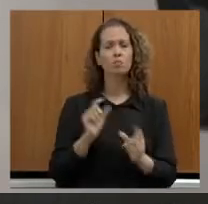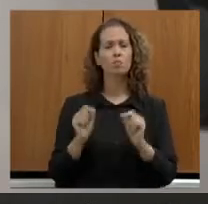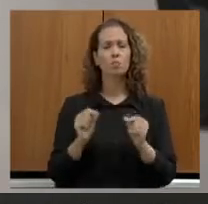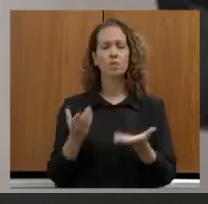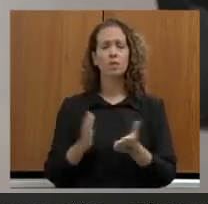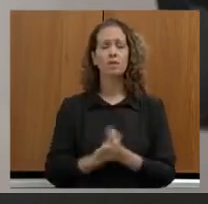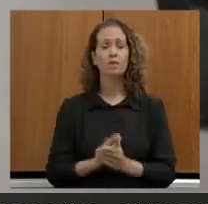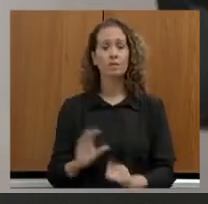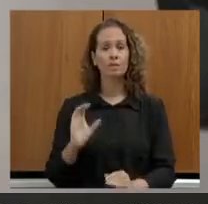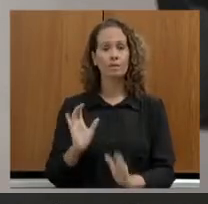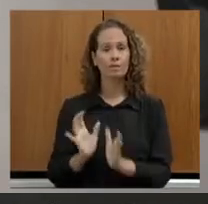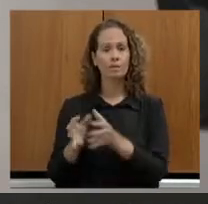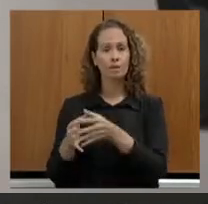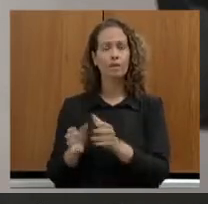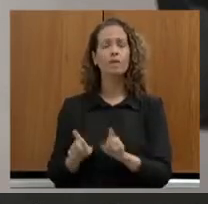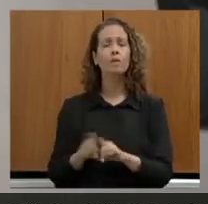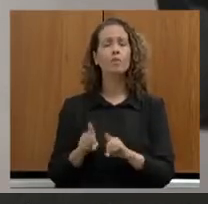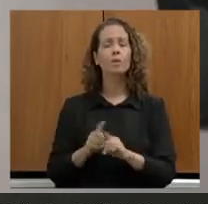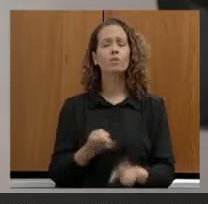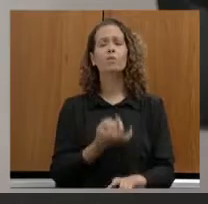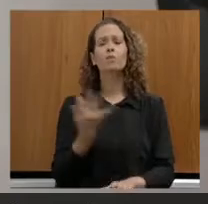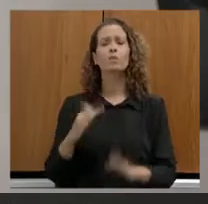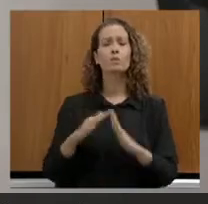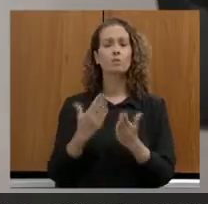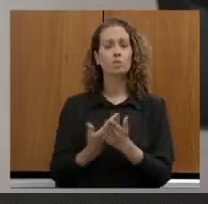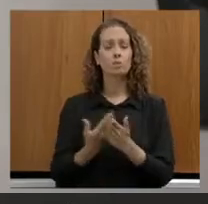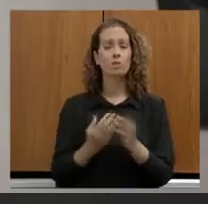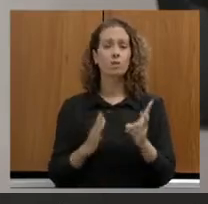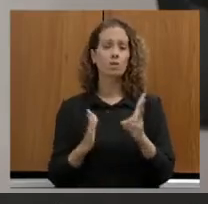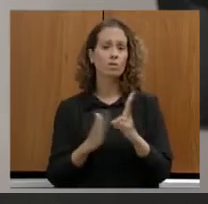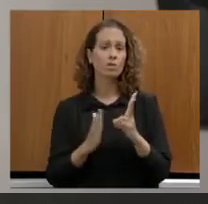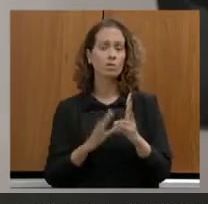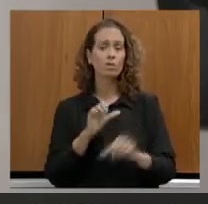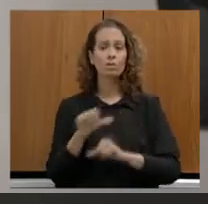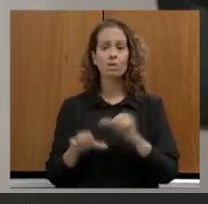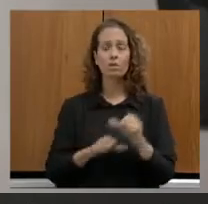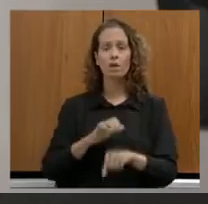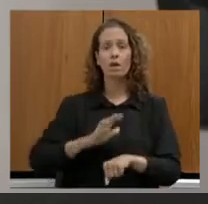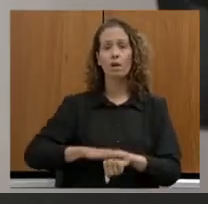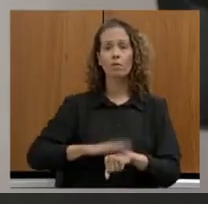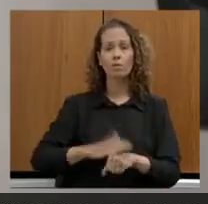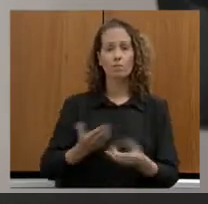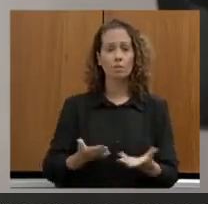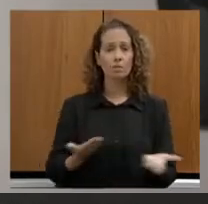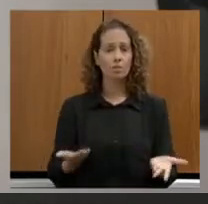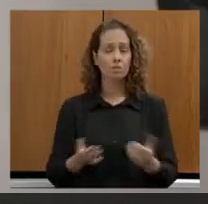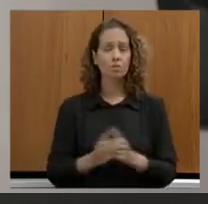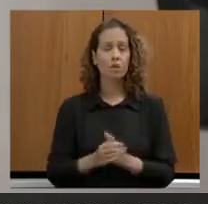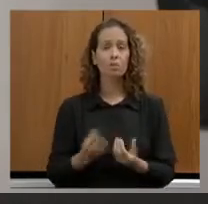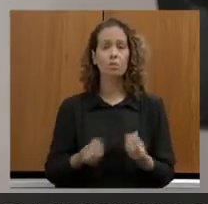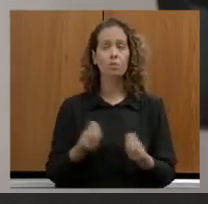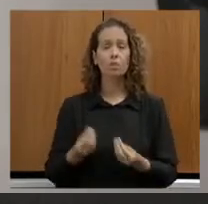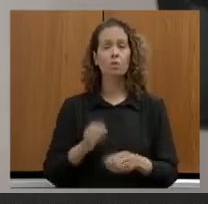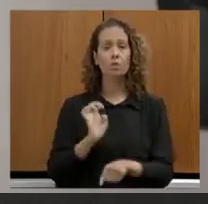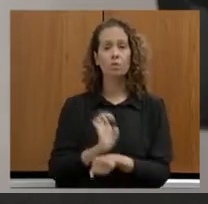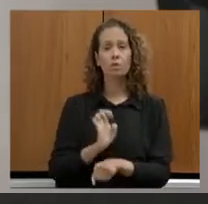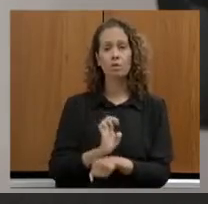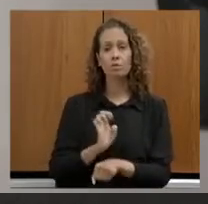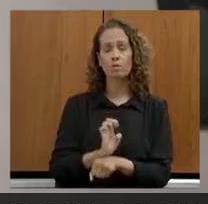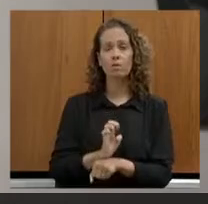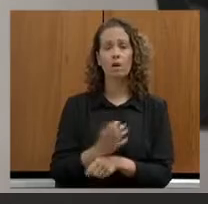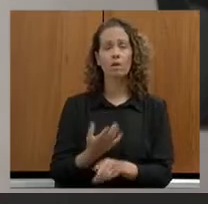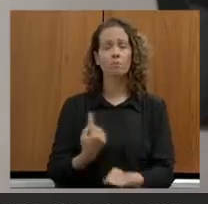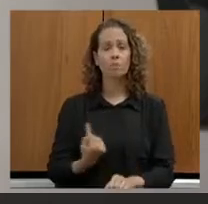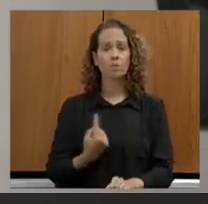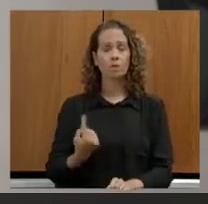você quais e Quantas escolas estaduais indígenas se tornaram autônomos Isto é como órgãos estaduais autônomos